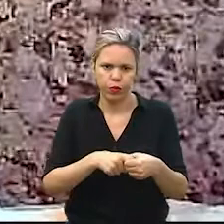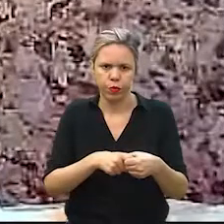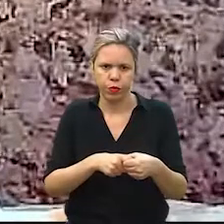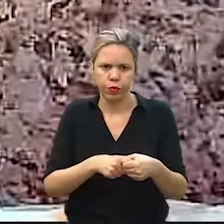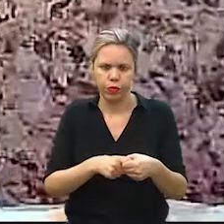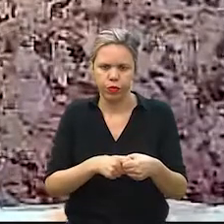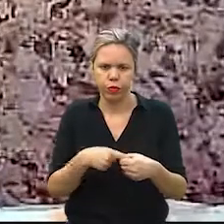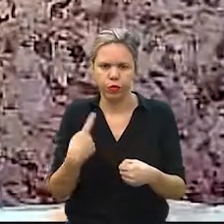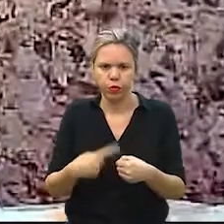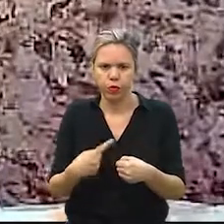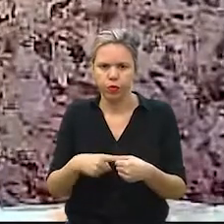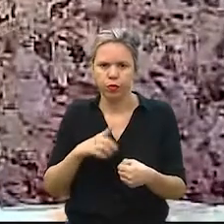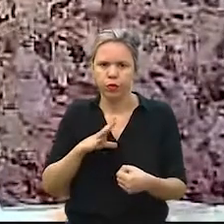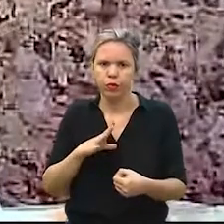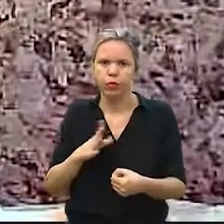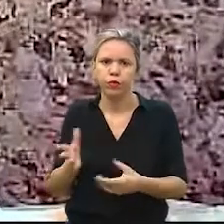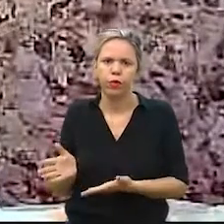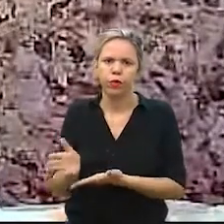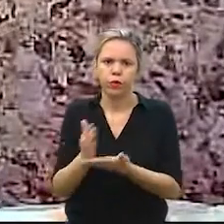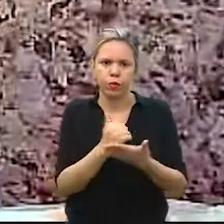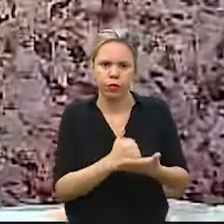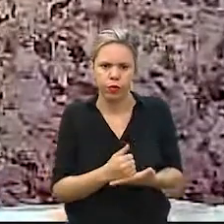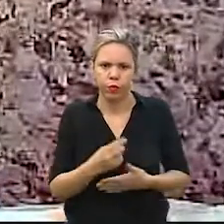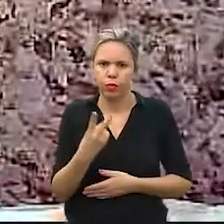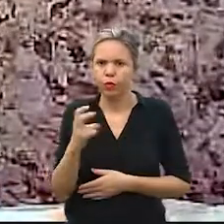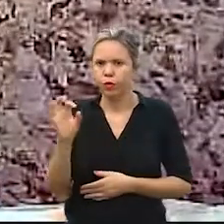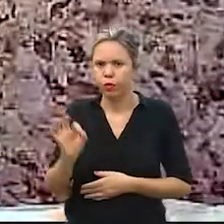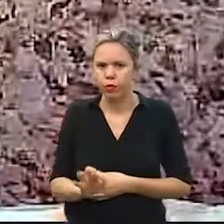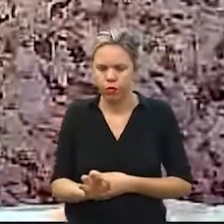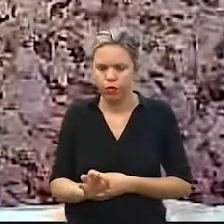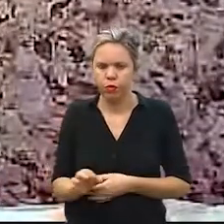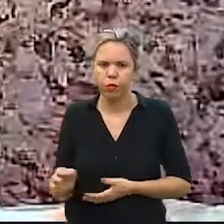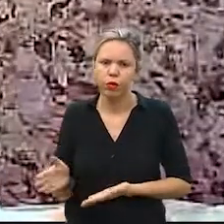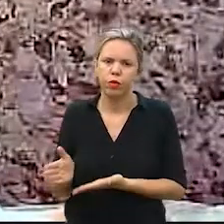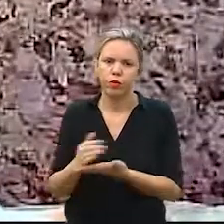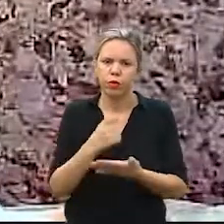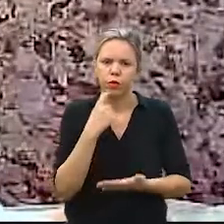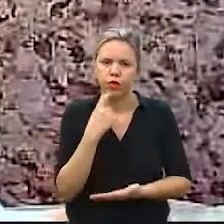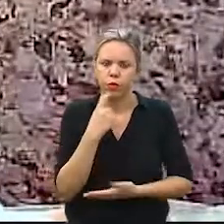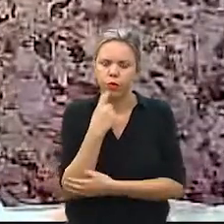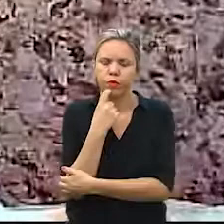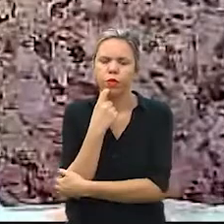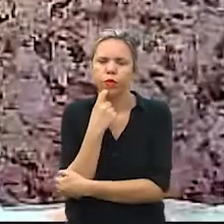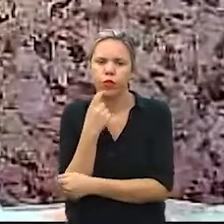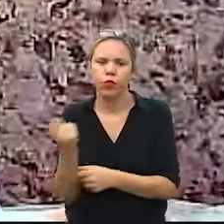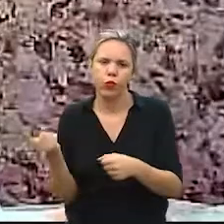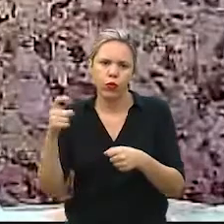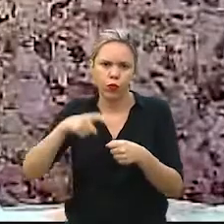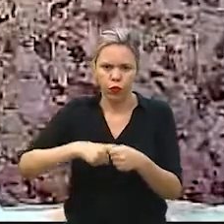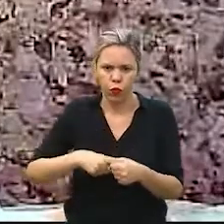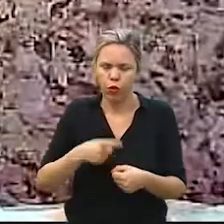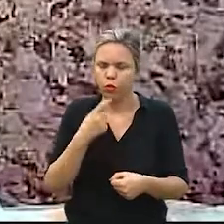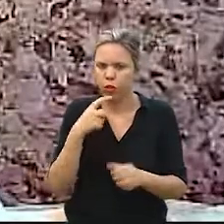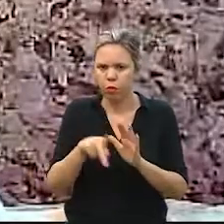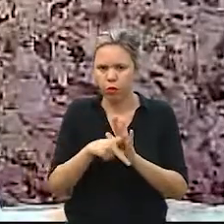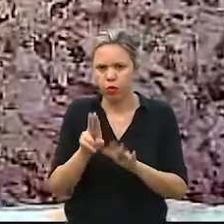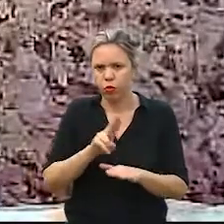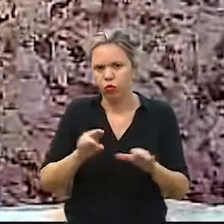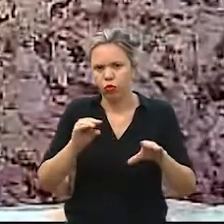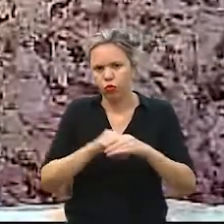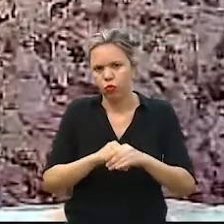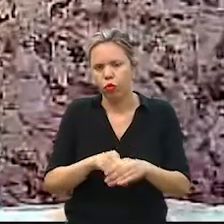o município que arrecadou. Então, 25% do que é arrecadado em Campinas volta para Campinas. E